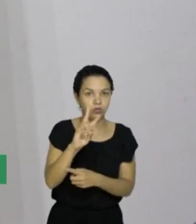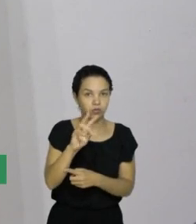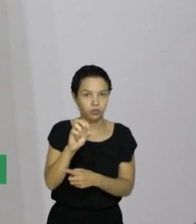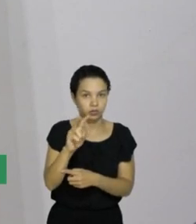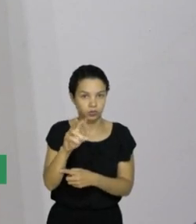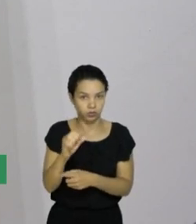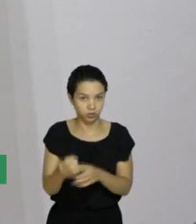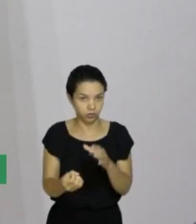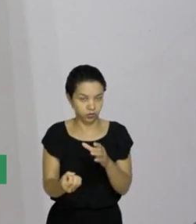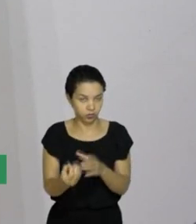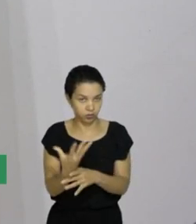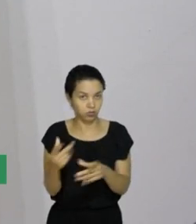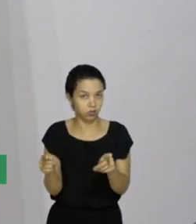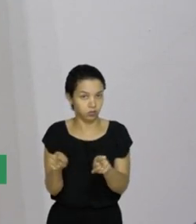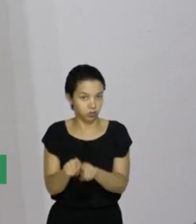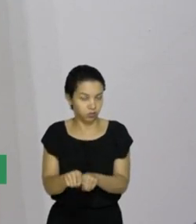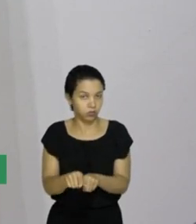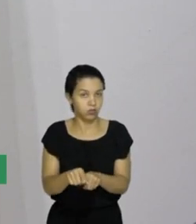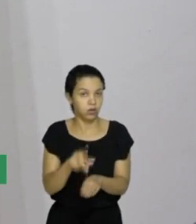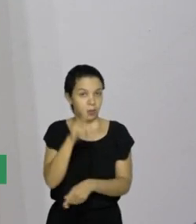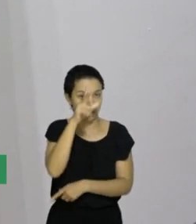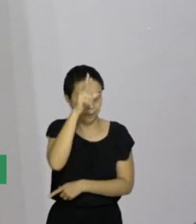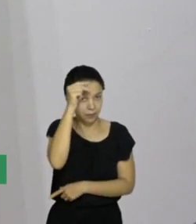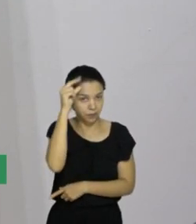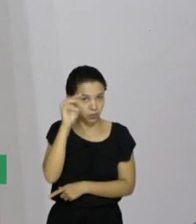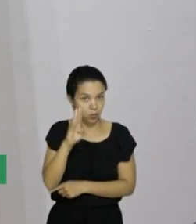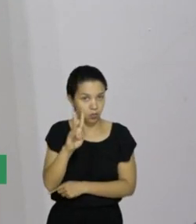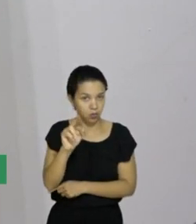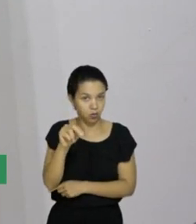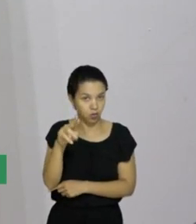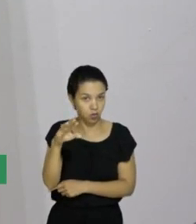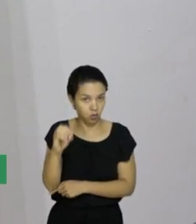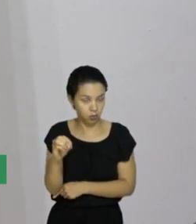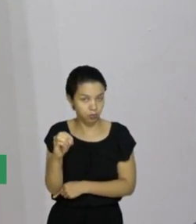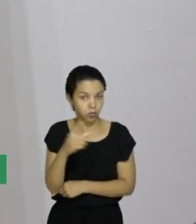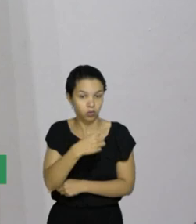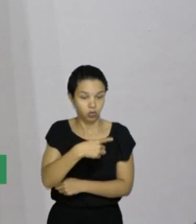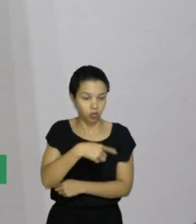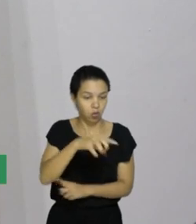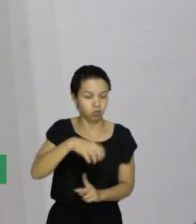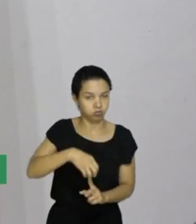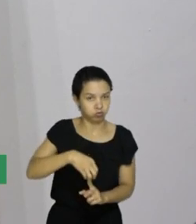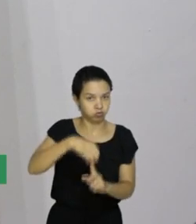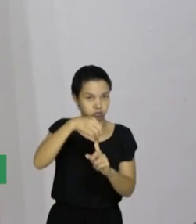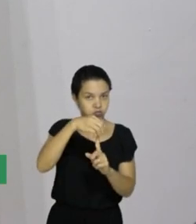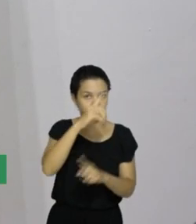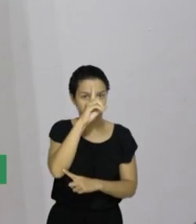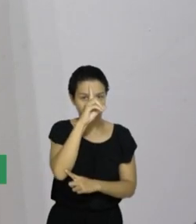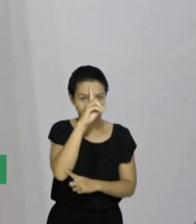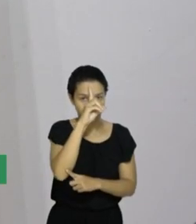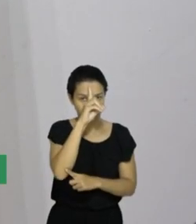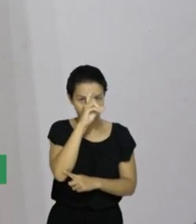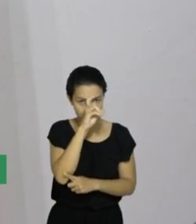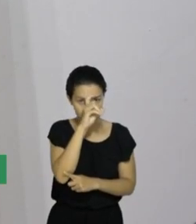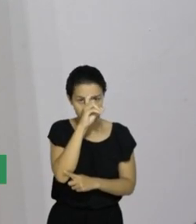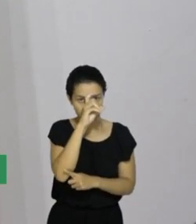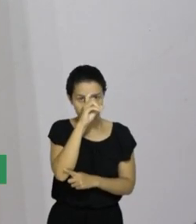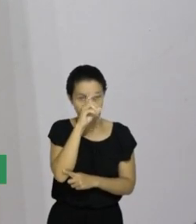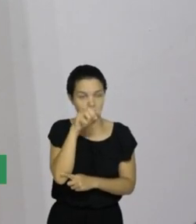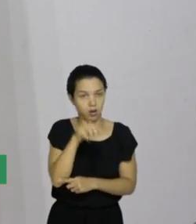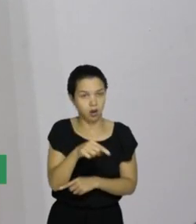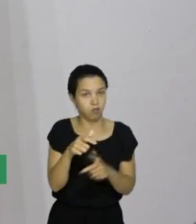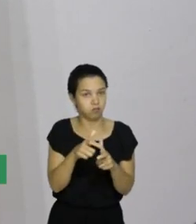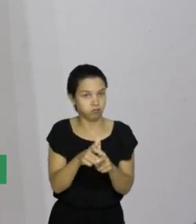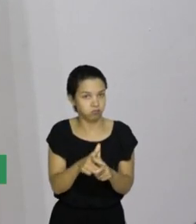elebrado nessa história ganha papel de destaque o nosso hospital vivina essa história com o